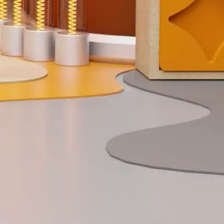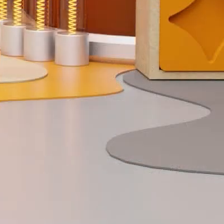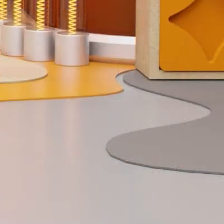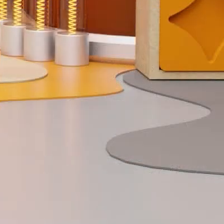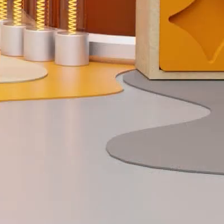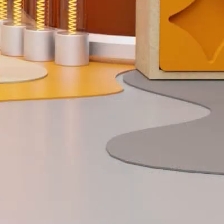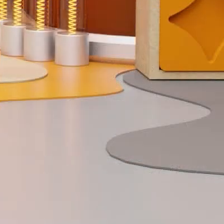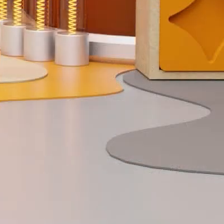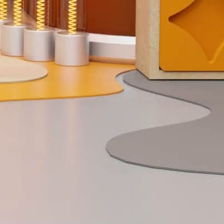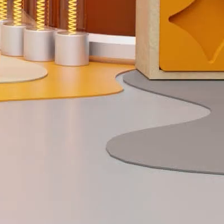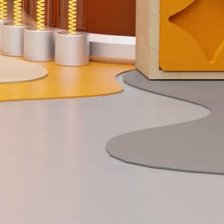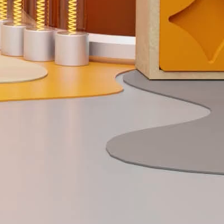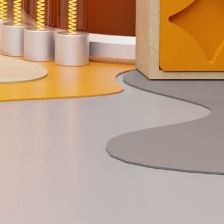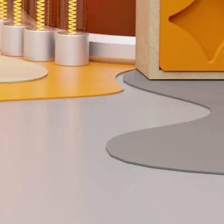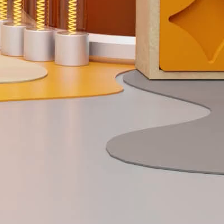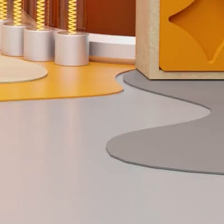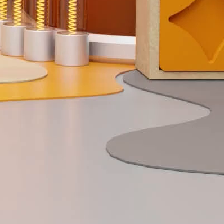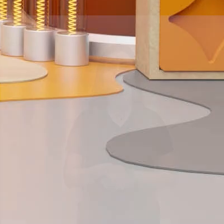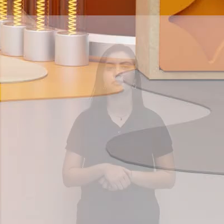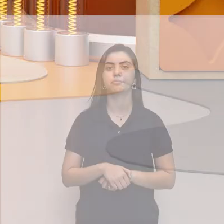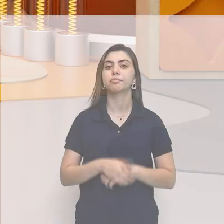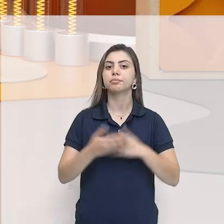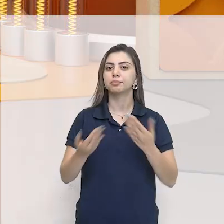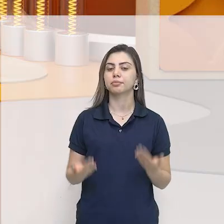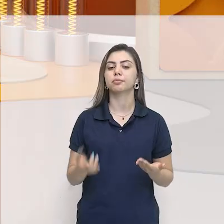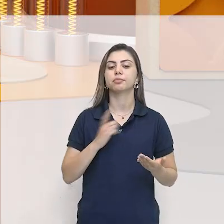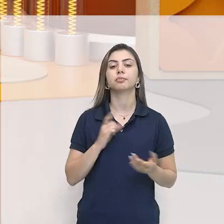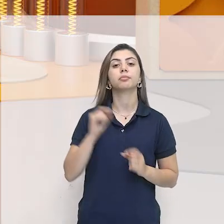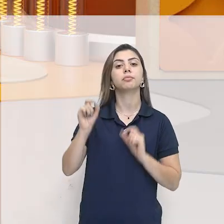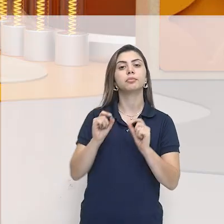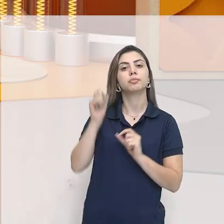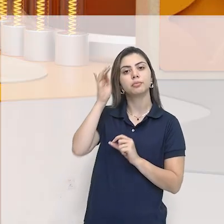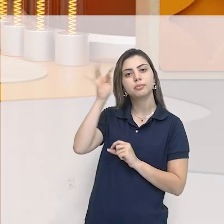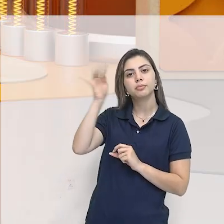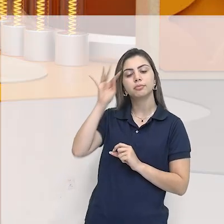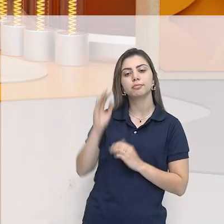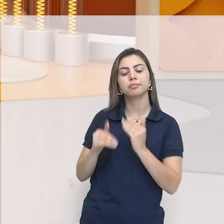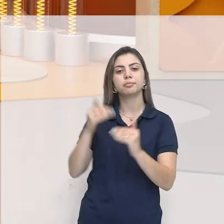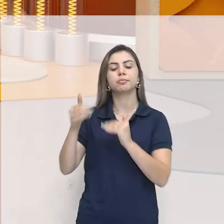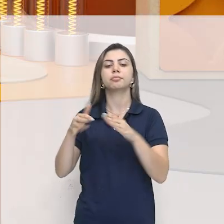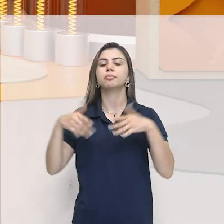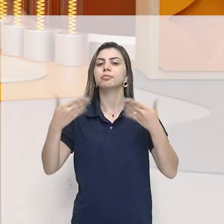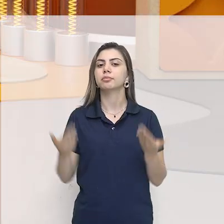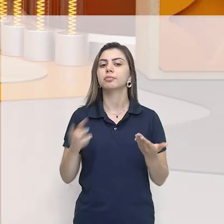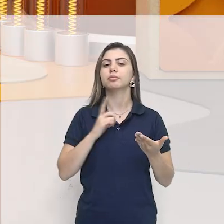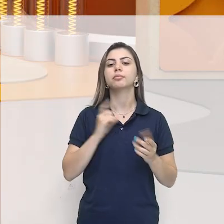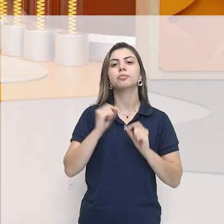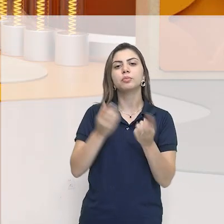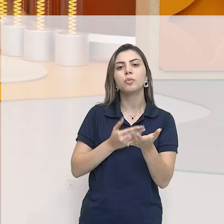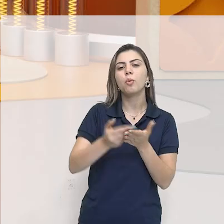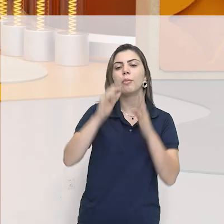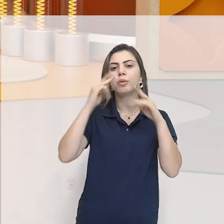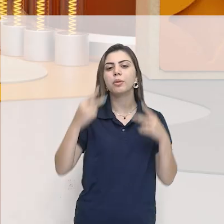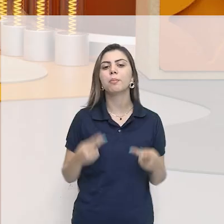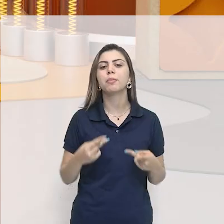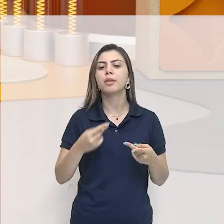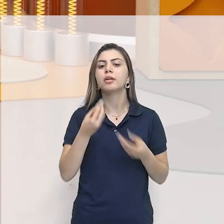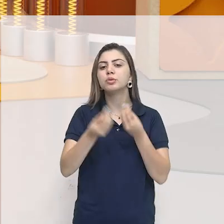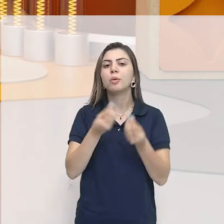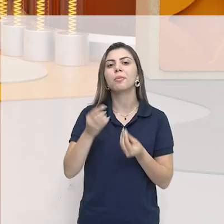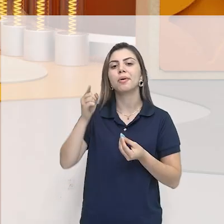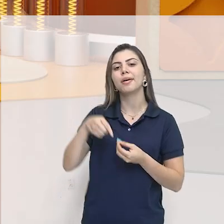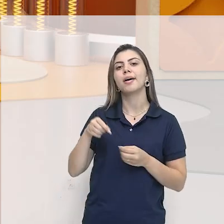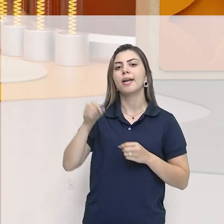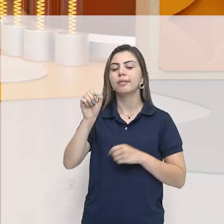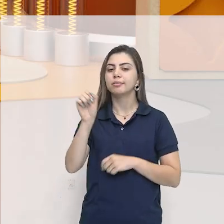tem sugestões, então, aí, dessa teoria evolucionista. E o berço da humanidade é, então, o continente africano.